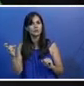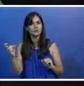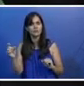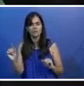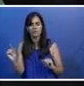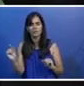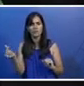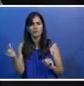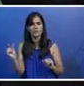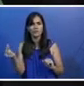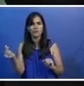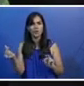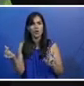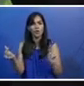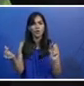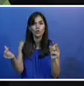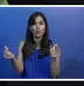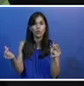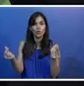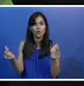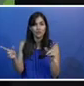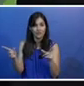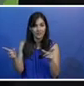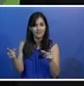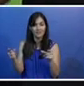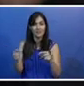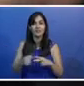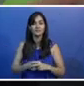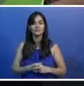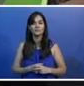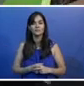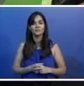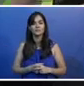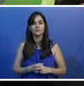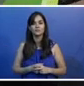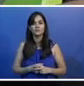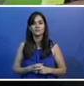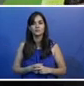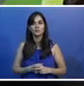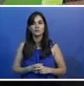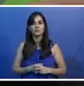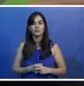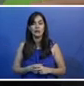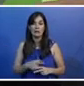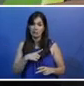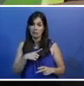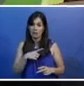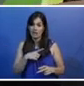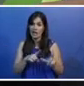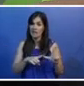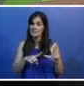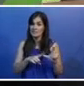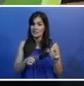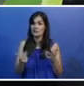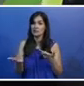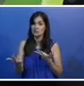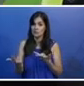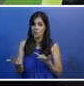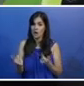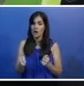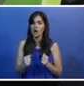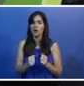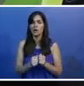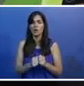Observe que a parte literal é igual, xy, yx, tem as mesmas letras, o